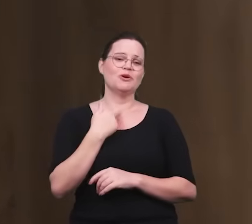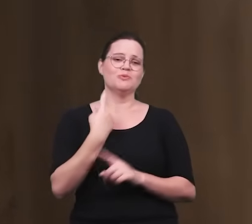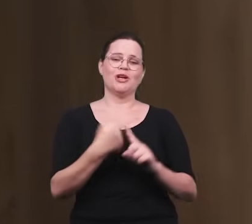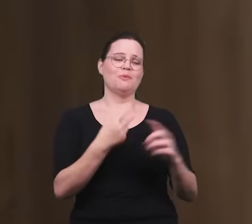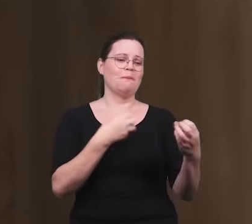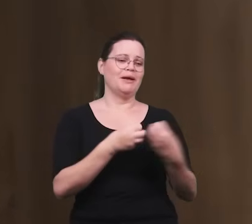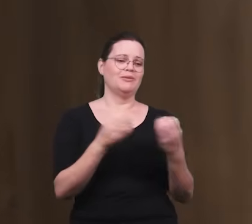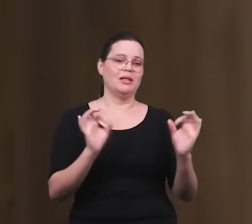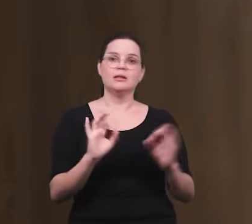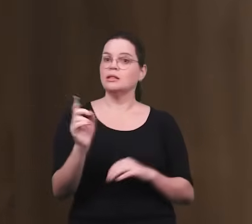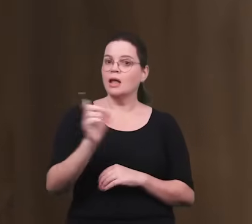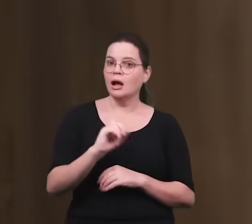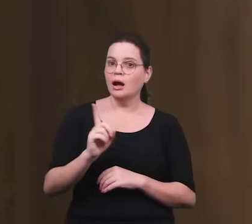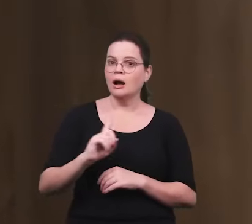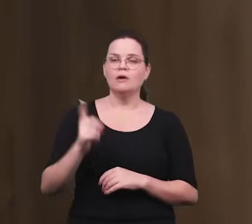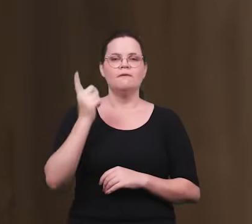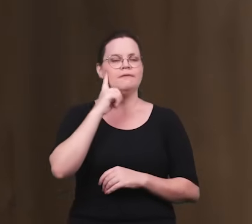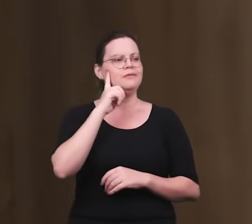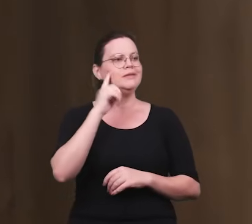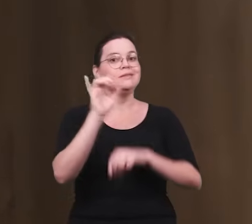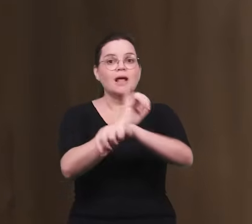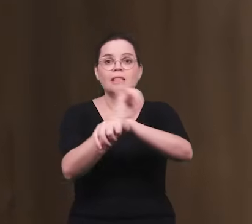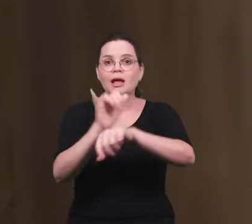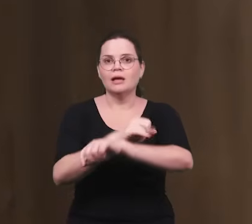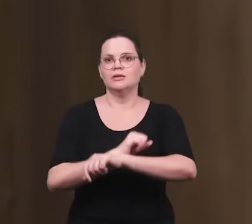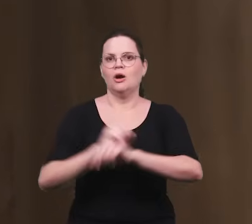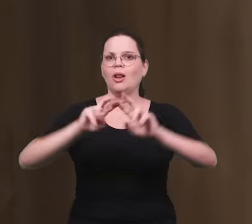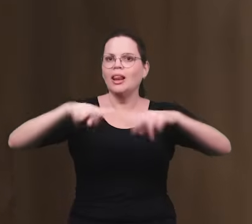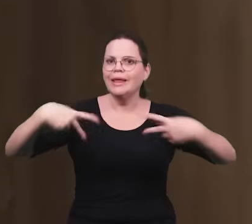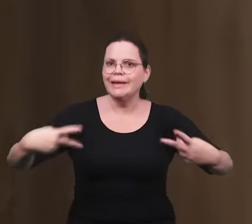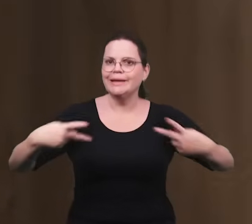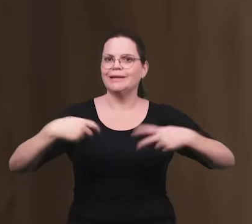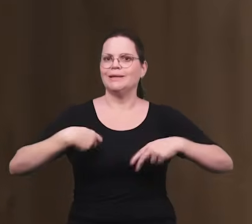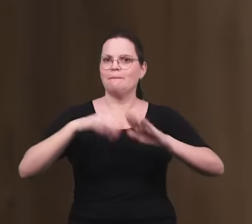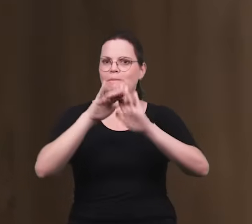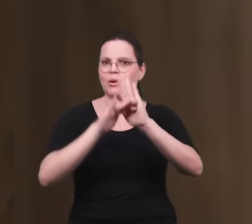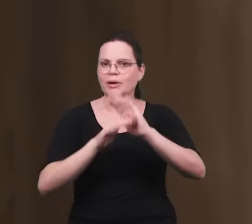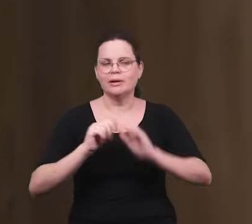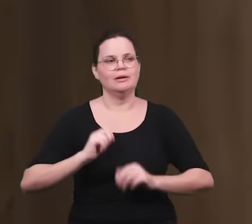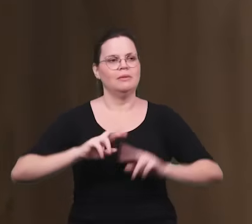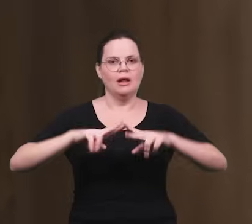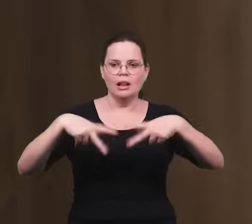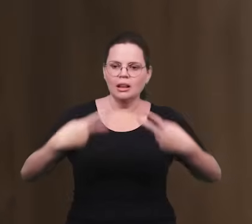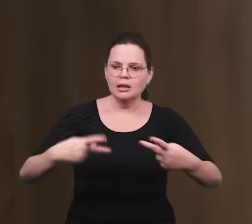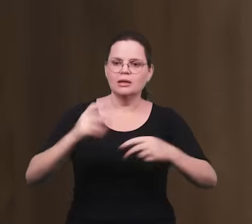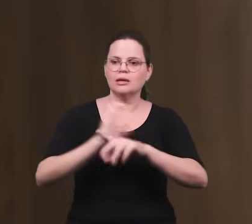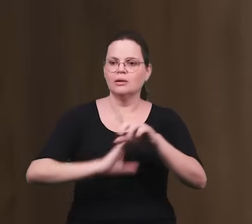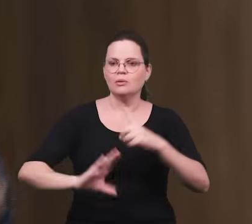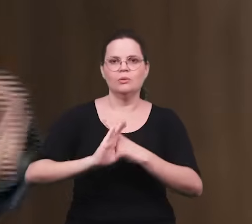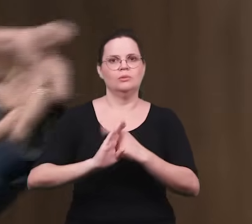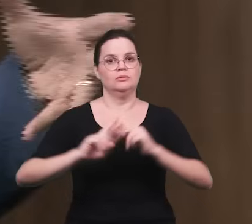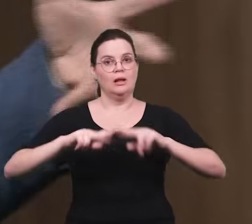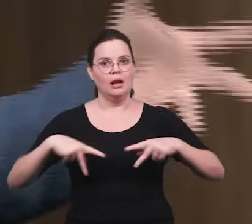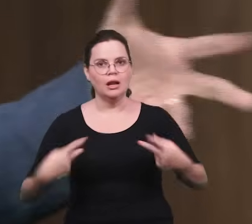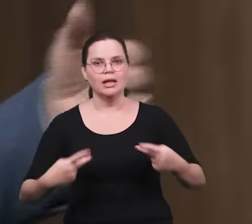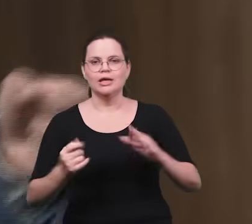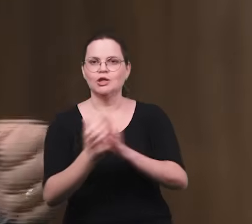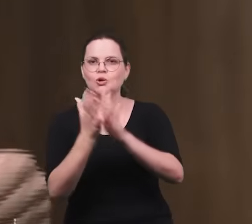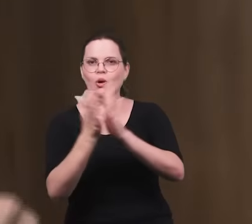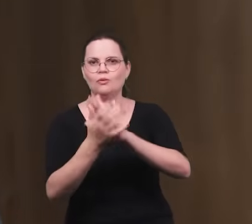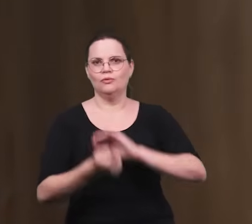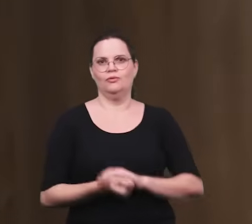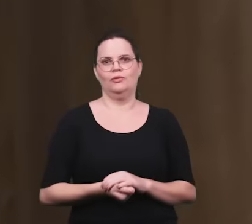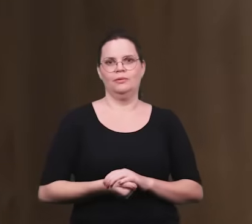no nosso canal do YouTube, manda o louvor para essa pessoa. Ah, mas essa pessoa quer ir na igreja, mas tem uma